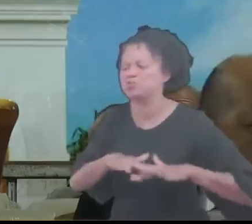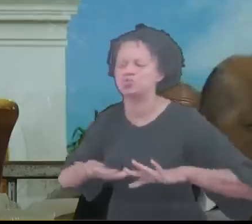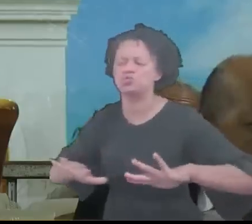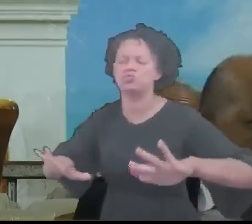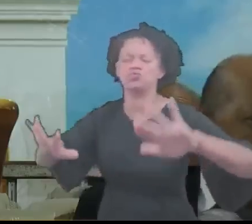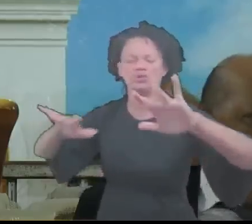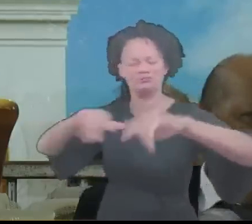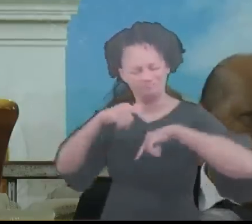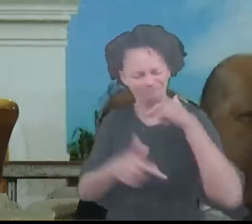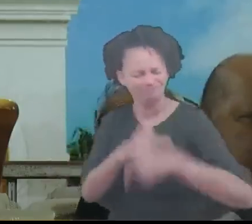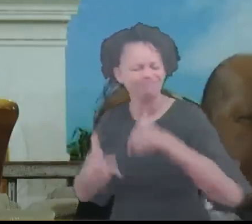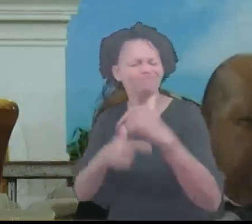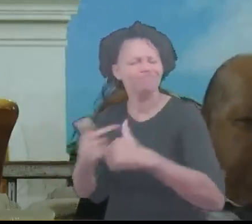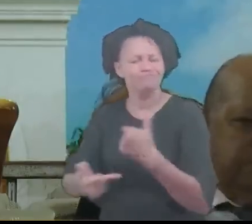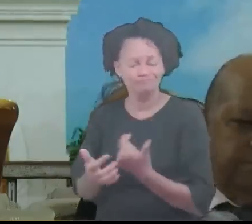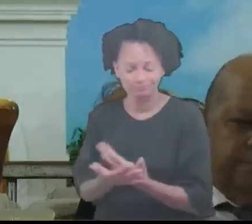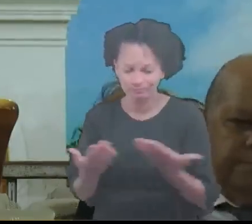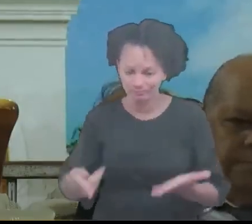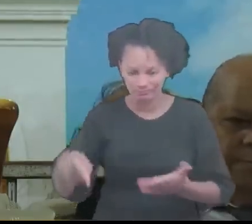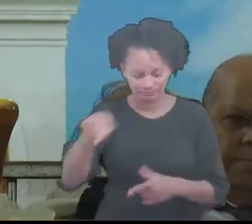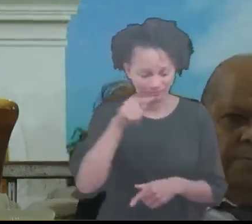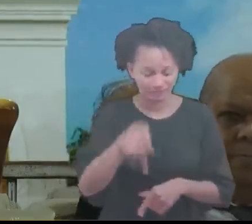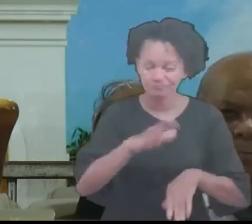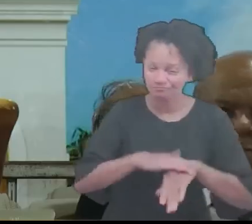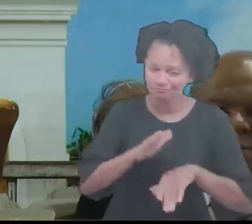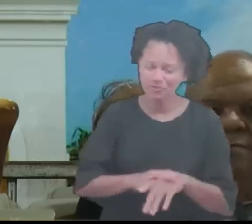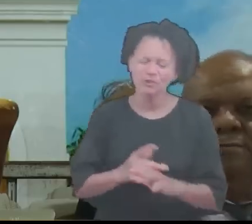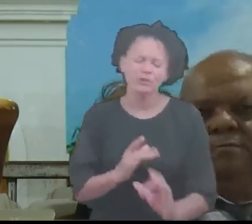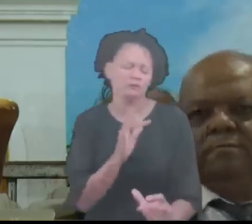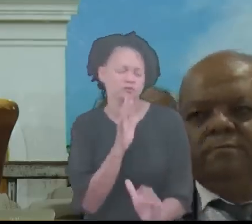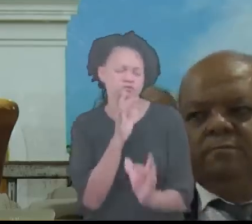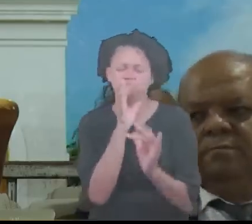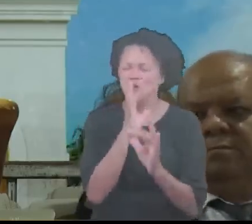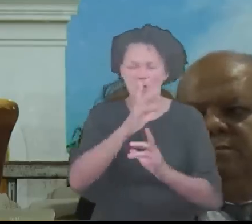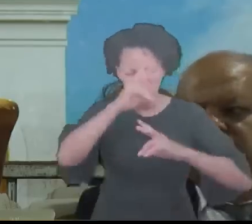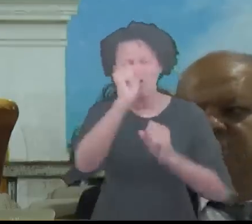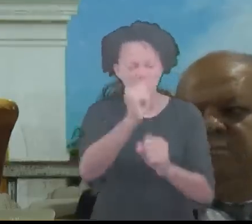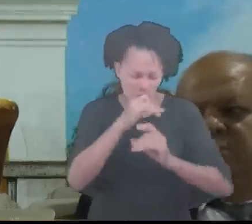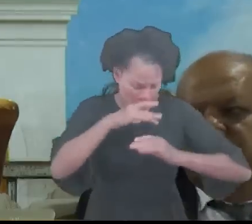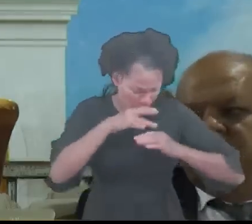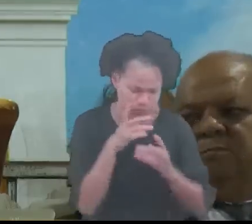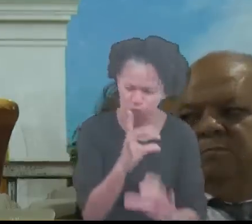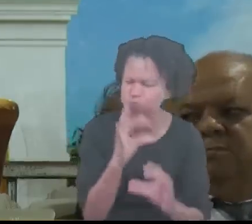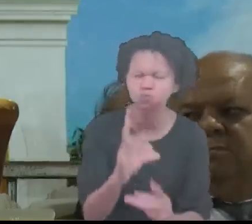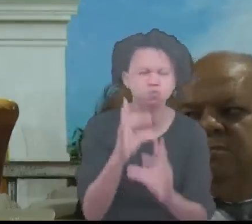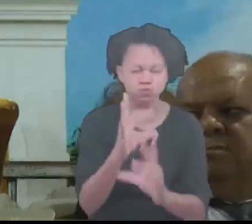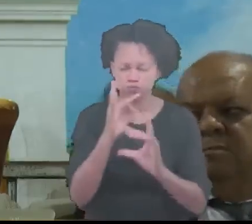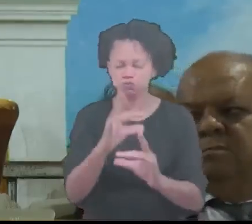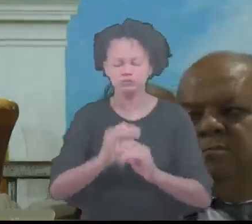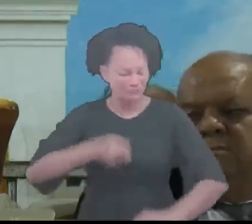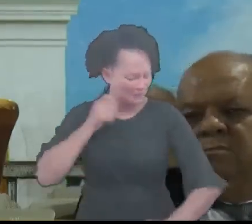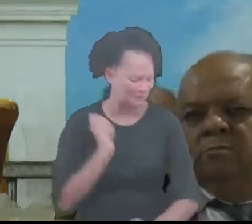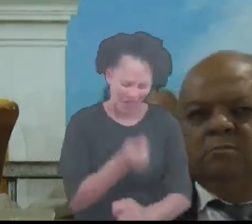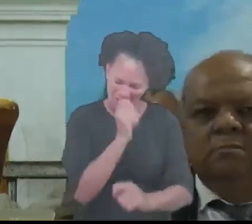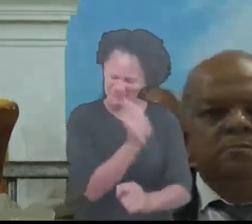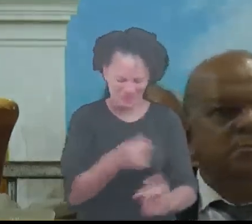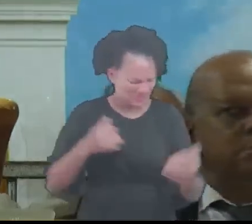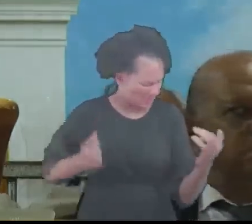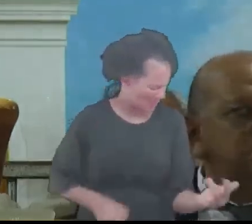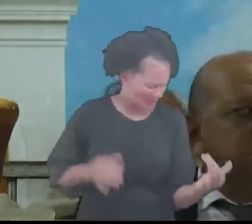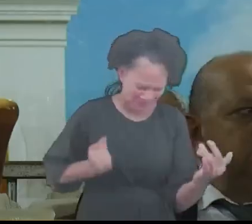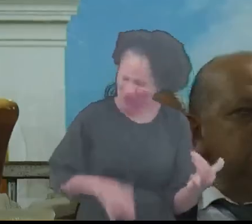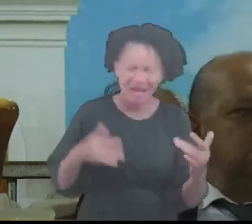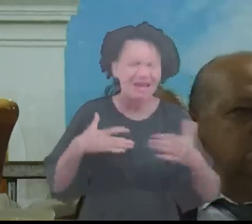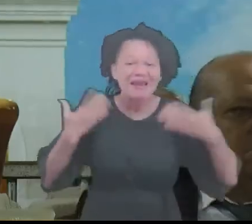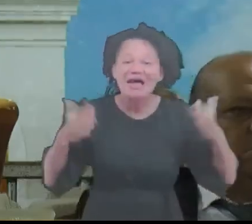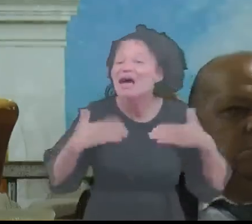seu aroma. Quando você tocar, toque com força. Quando você tocar, toque com alegria. Quando você